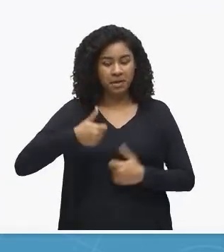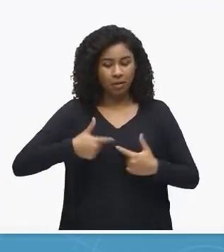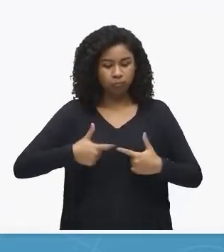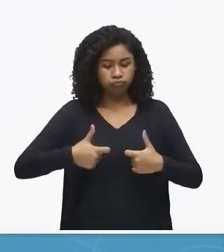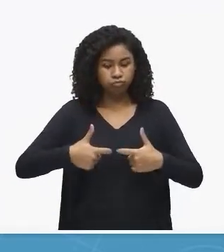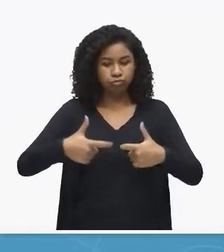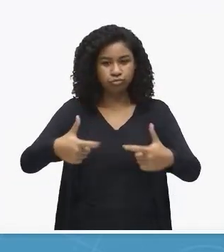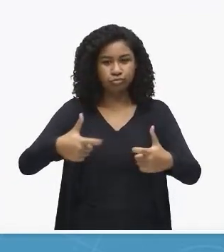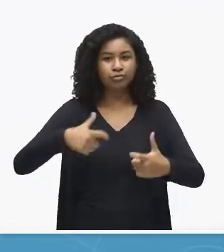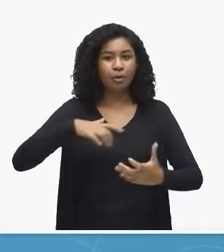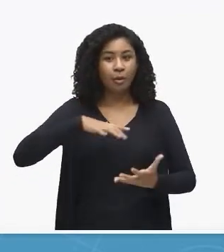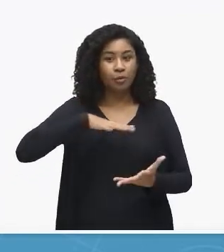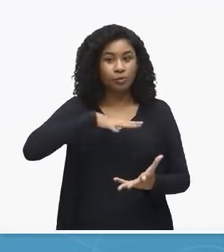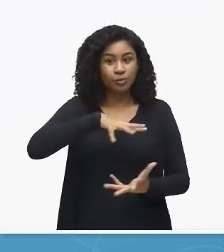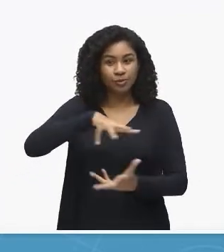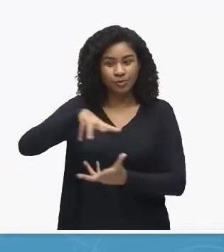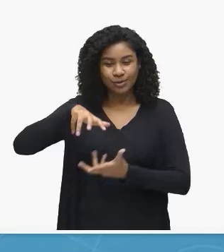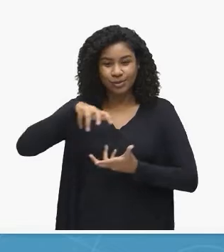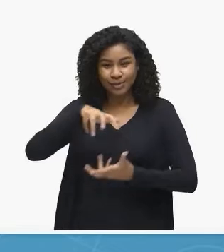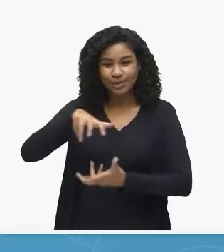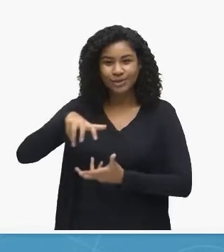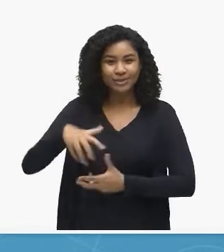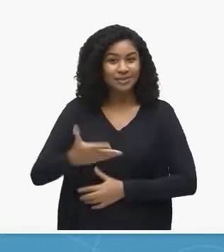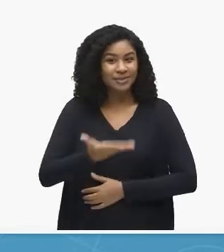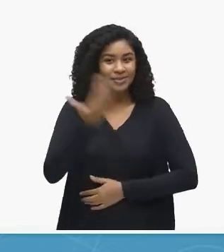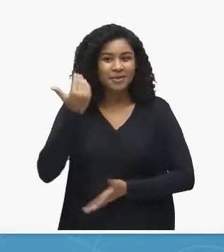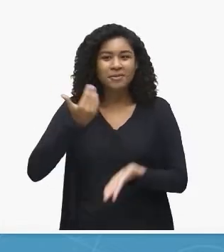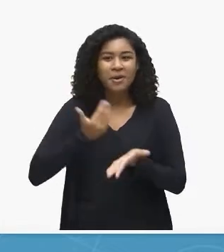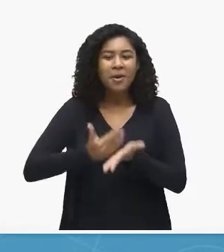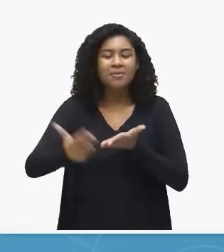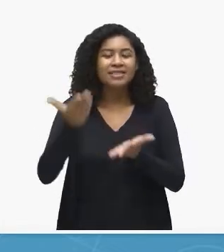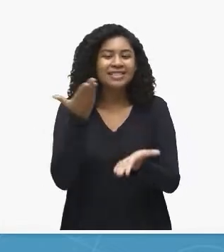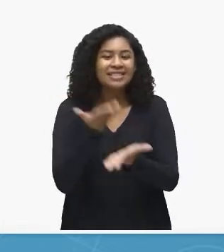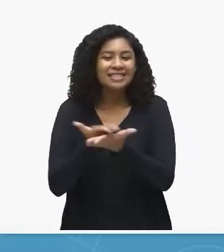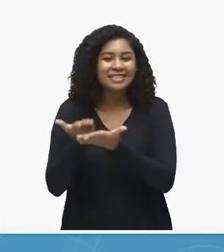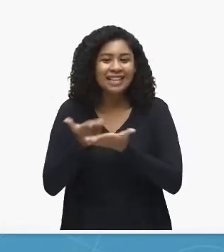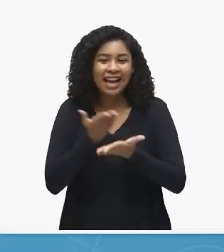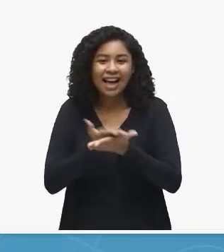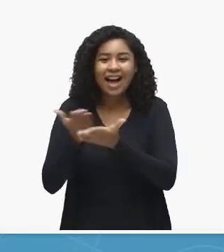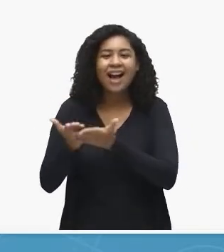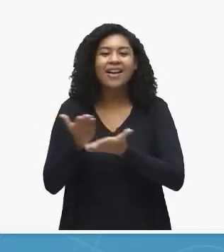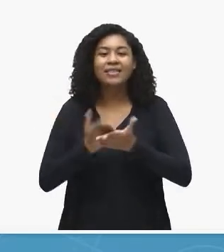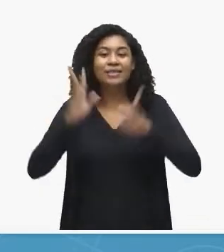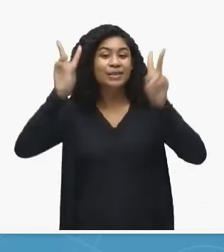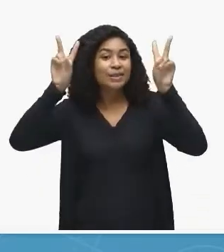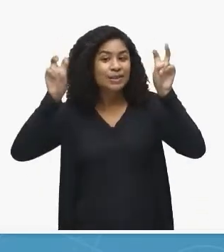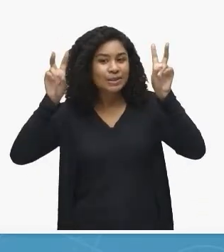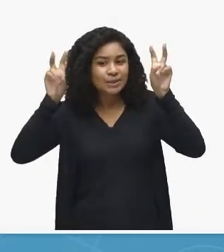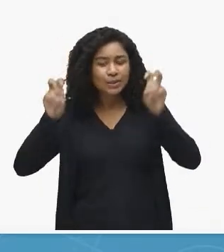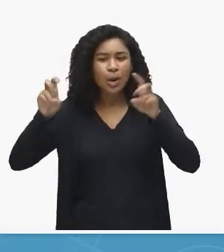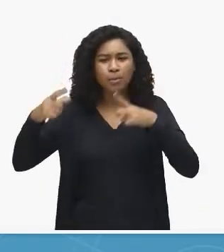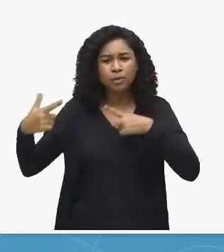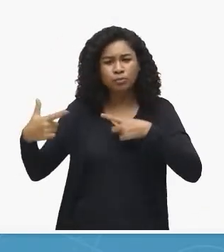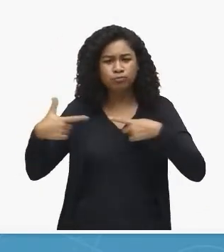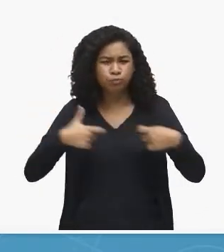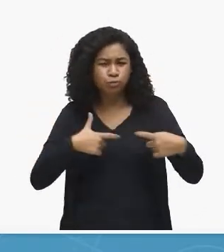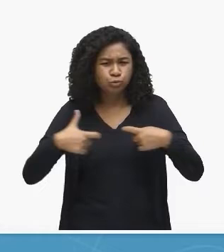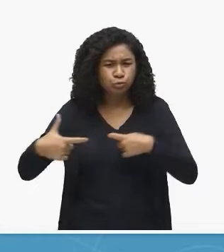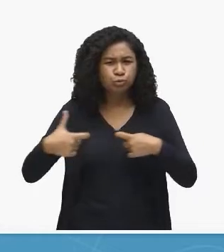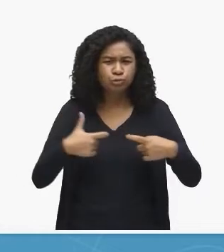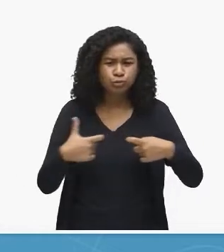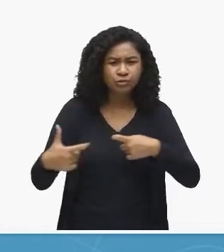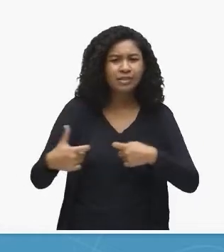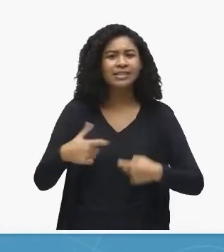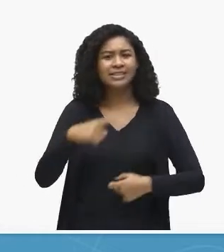Mundial. Vamos lá começar aí nessa nossa primeira aula a falar sobre esse conflito, o primeiro conflito aí